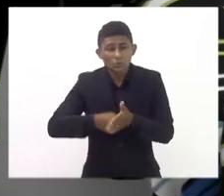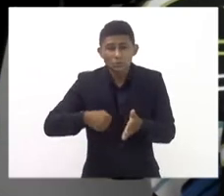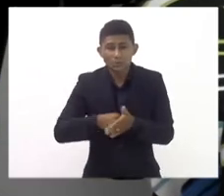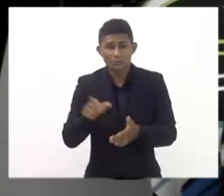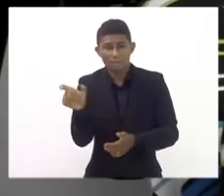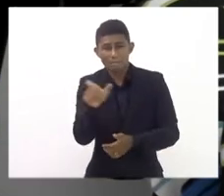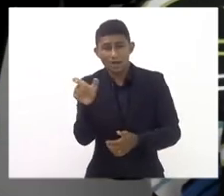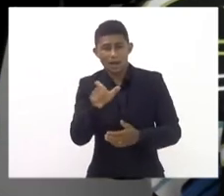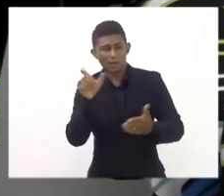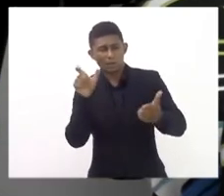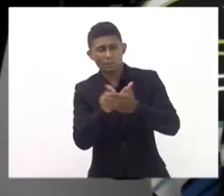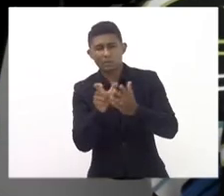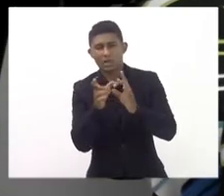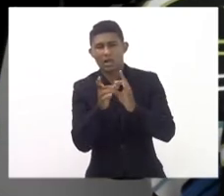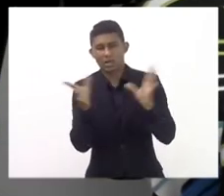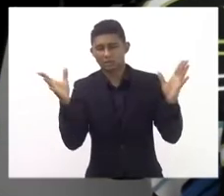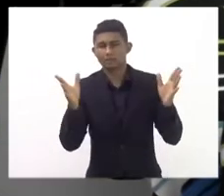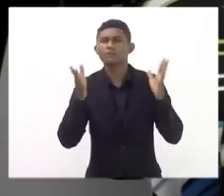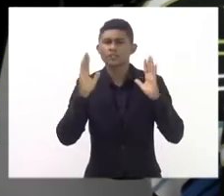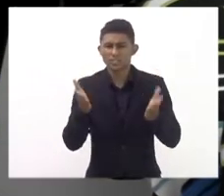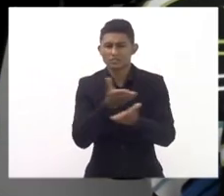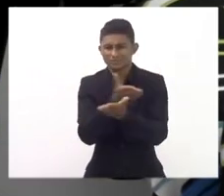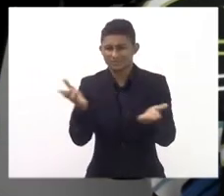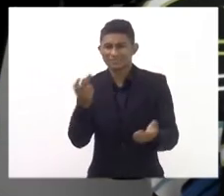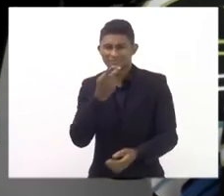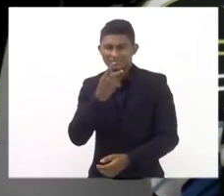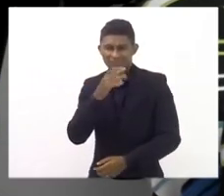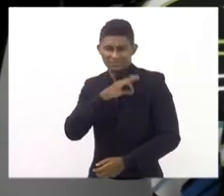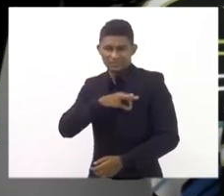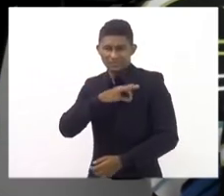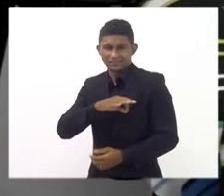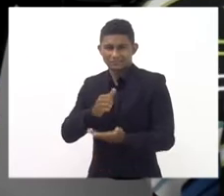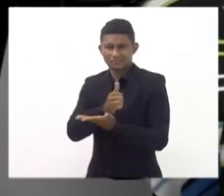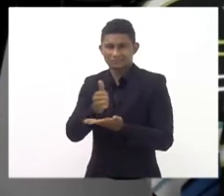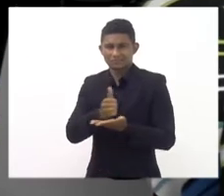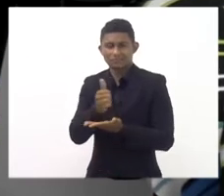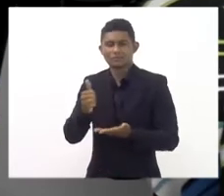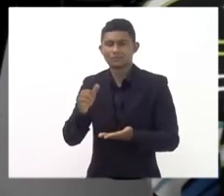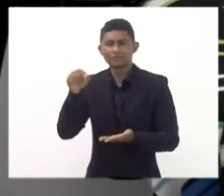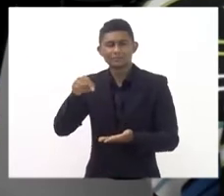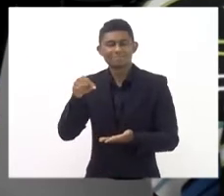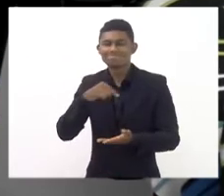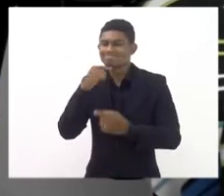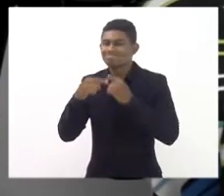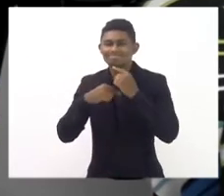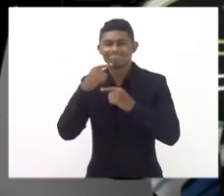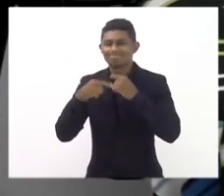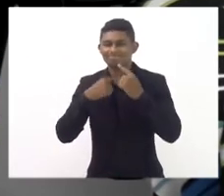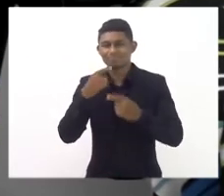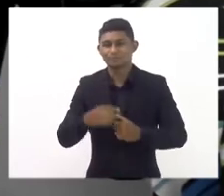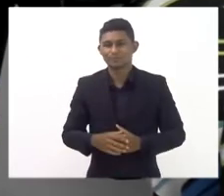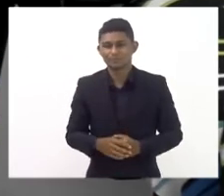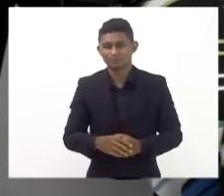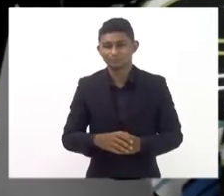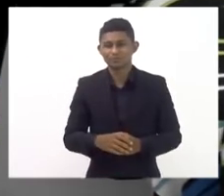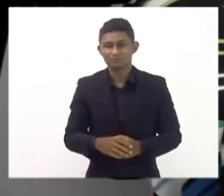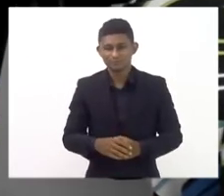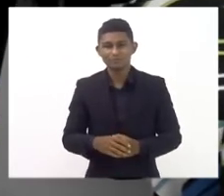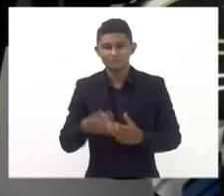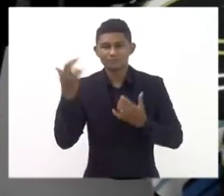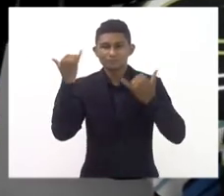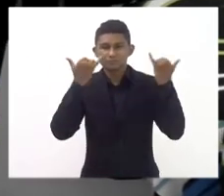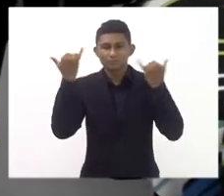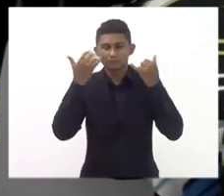do salário mínimo, que não é suficiente, e, enfim, colocaram alguns